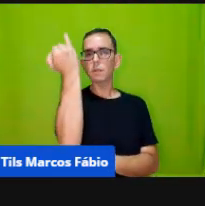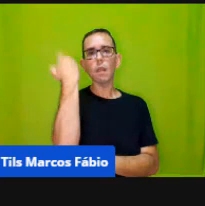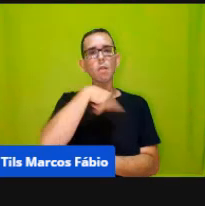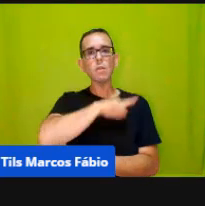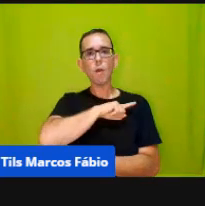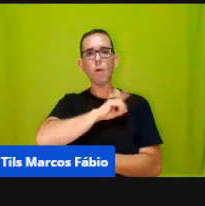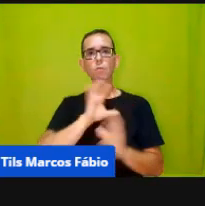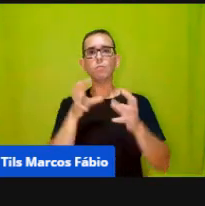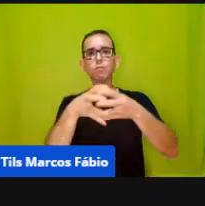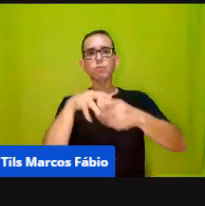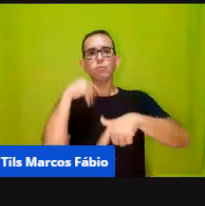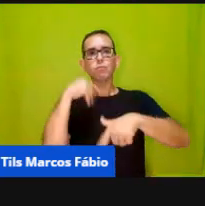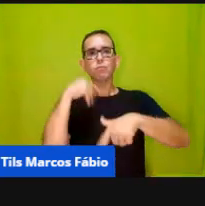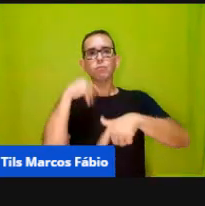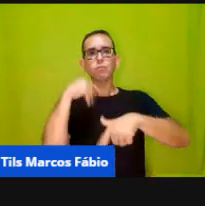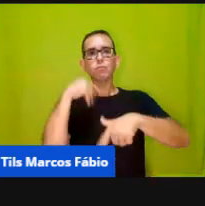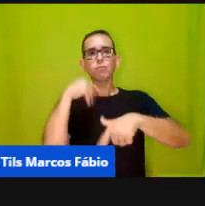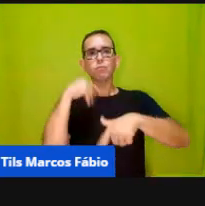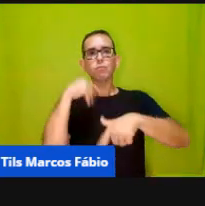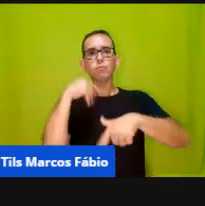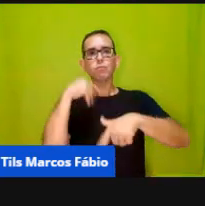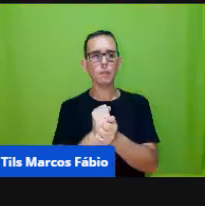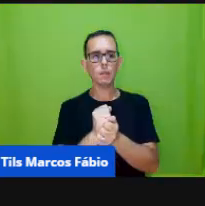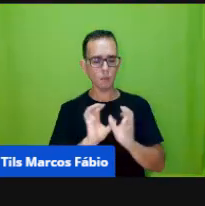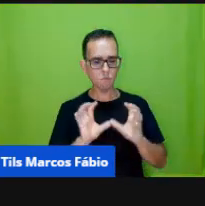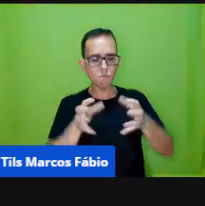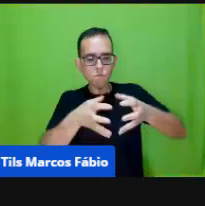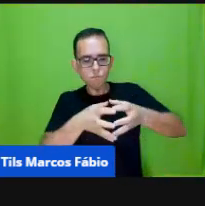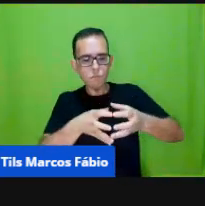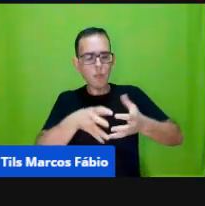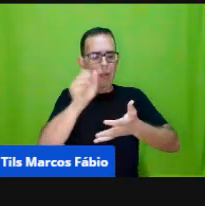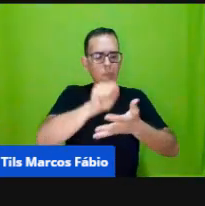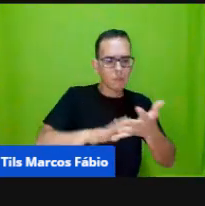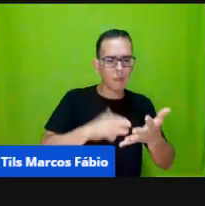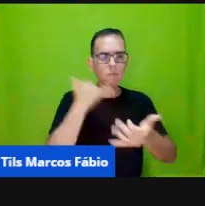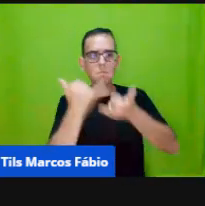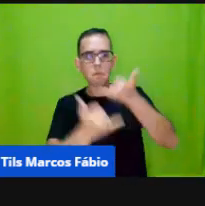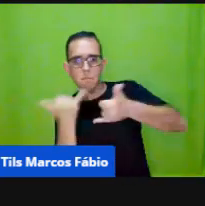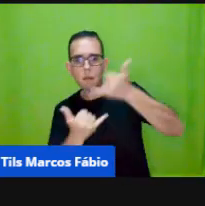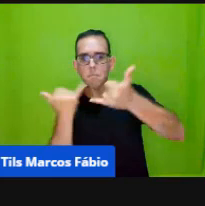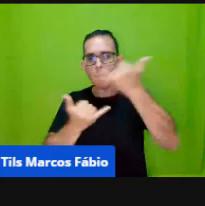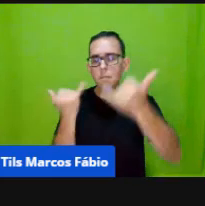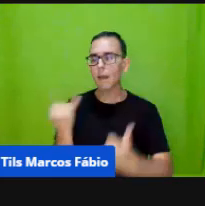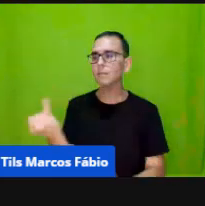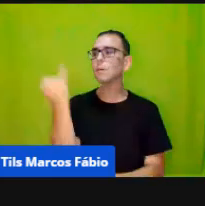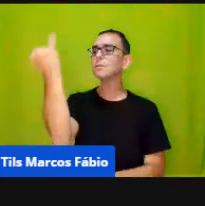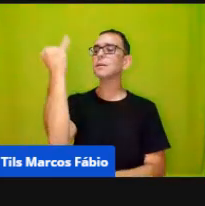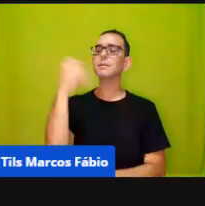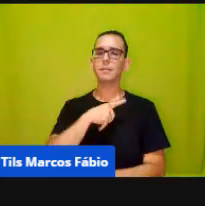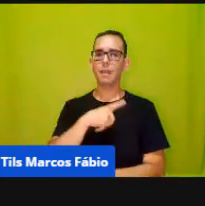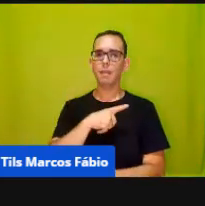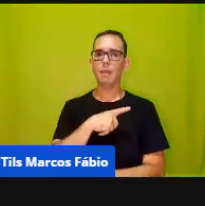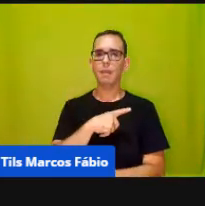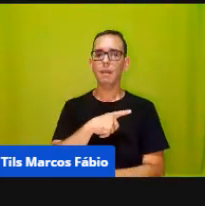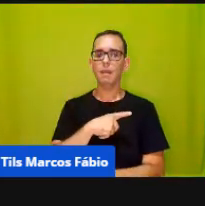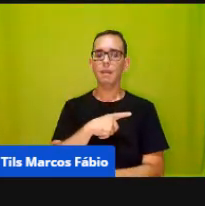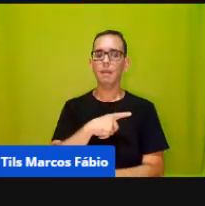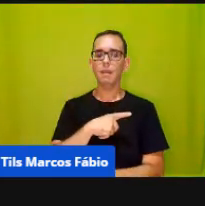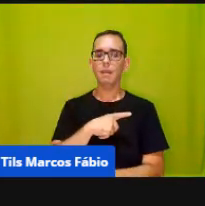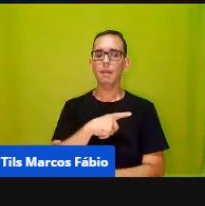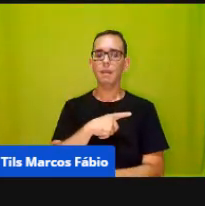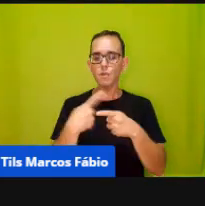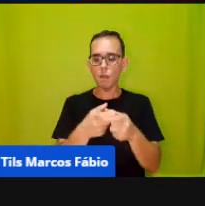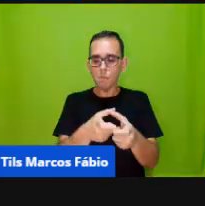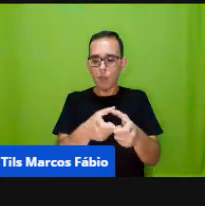atividade, a divisão, a atividade, os jogos ganhavam importância e a gente dava um crescente